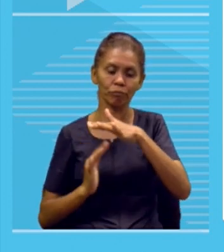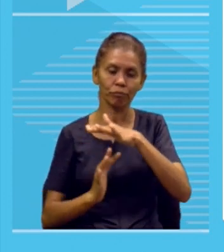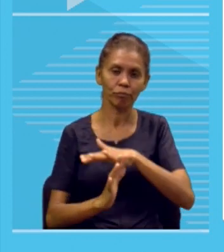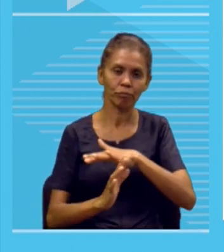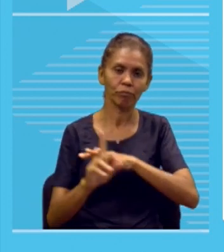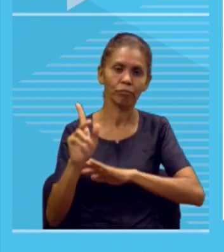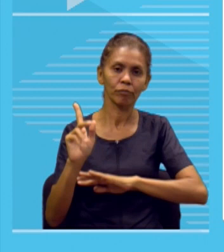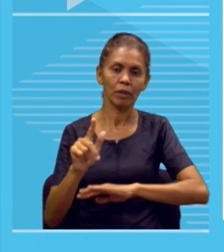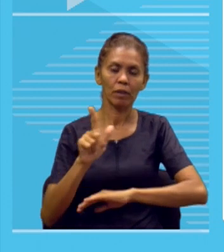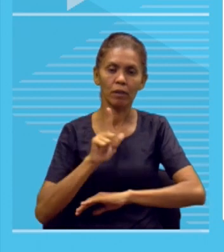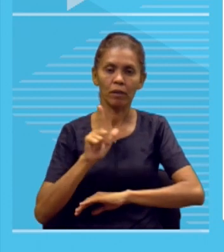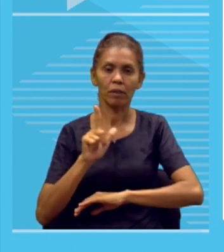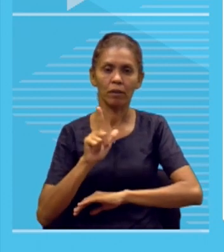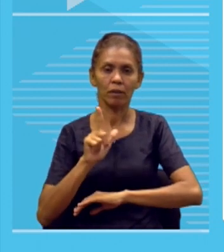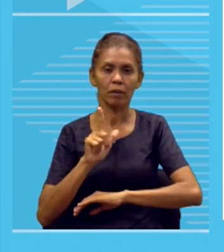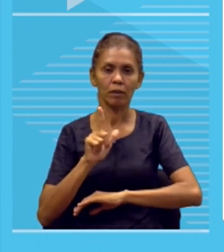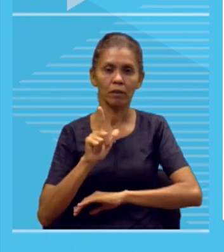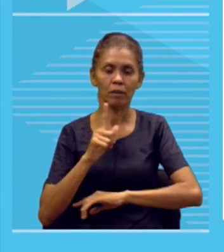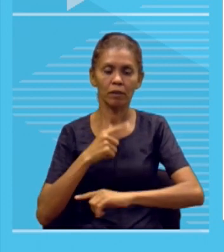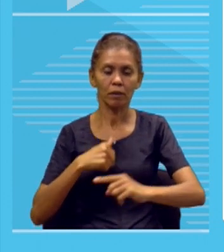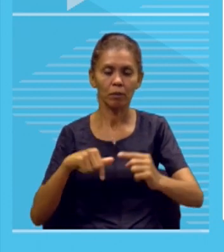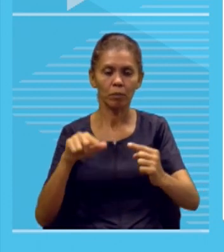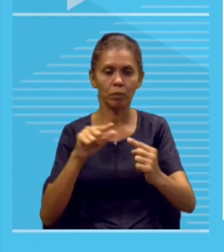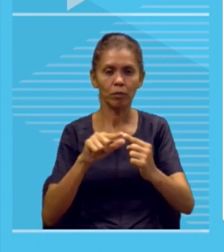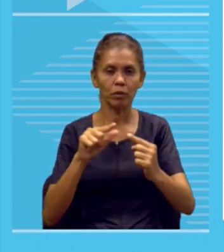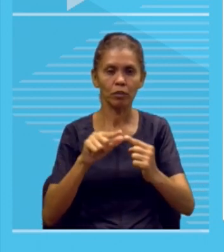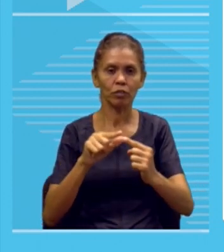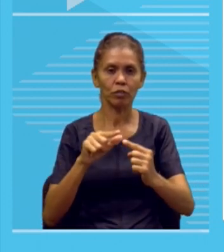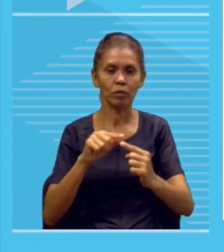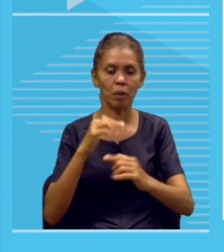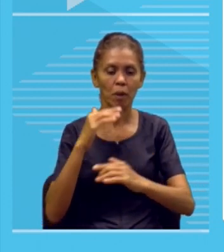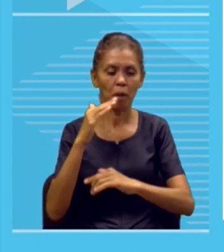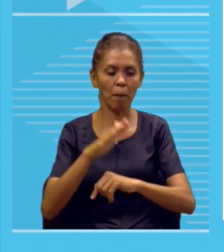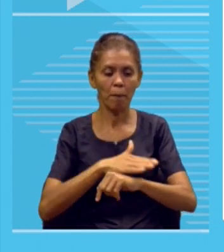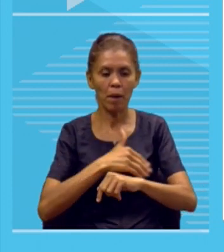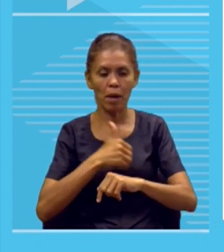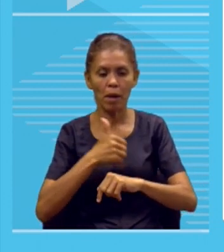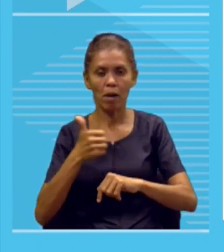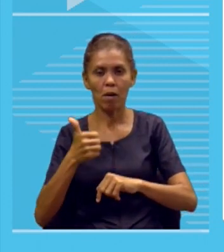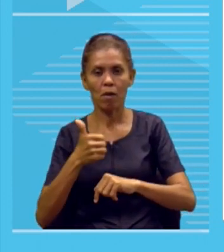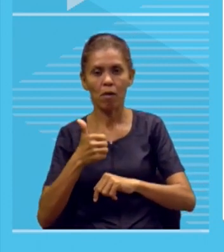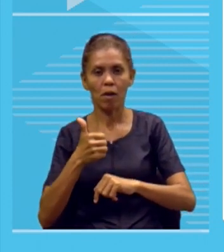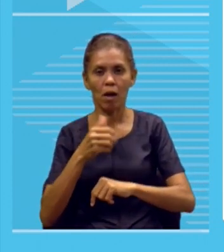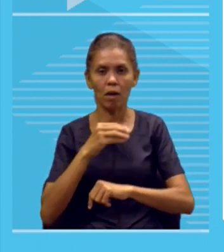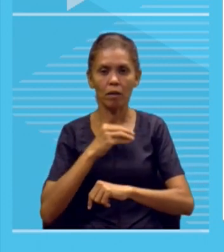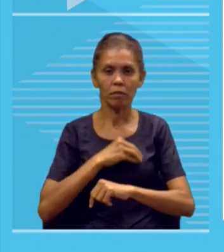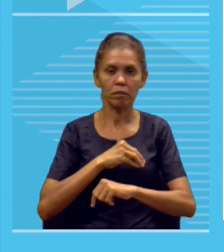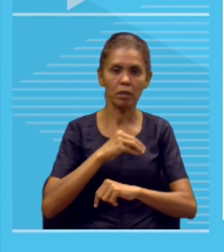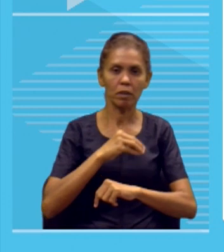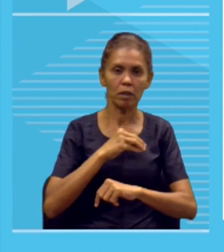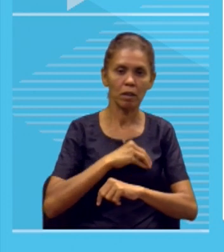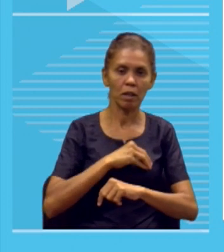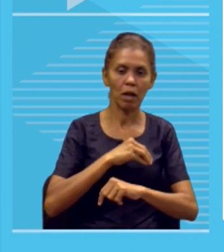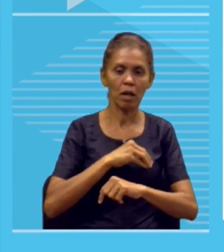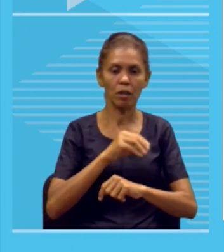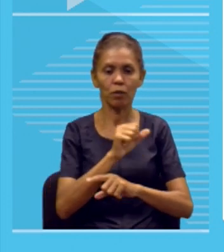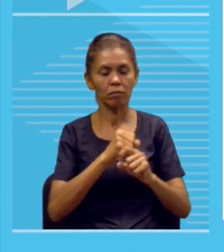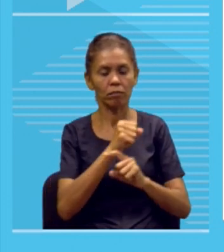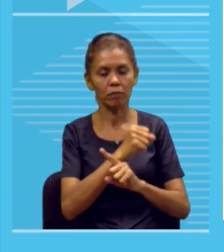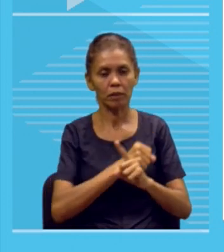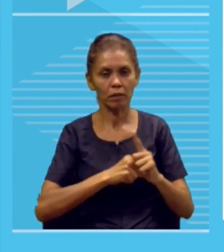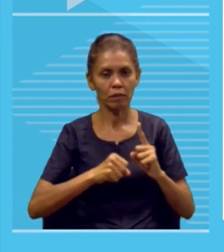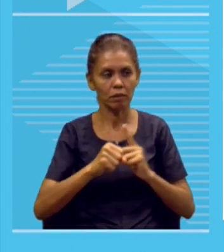quer ter uma melhoria de vida, da questão econômica, de acesso à saúde, à educação. Então, aqui, com certeza,